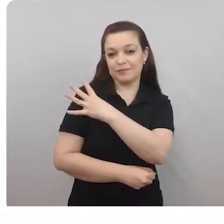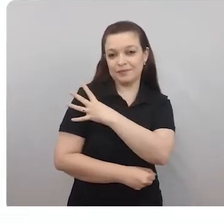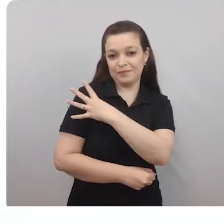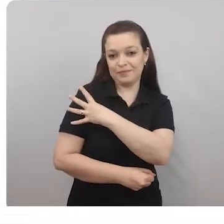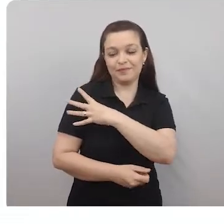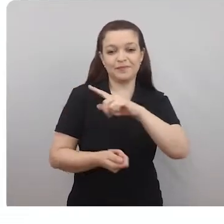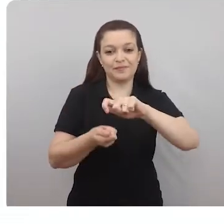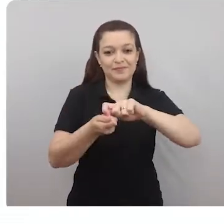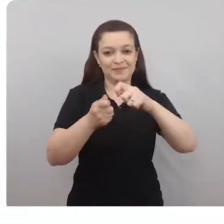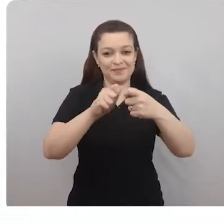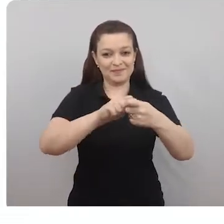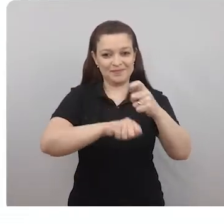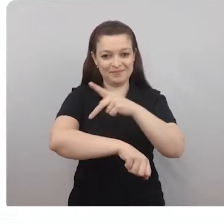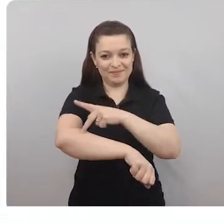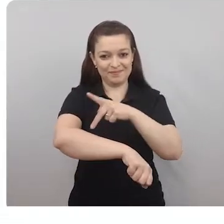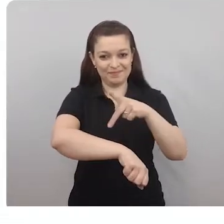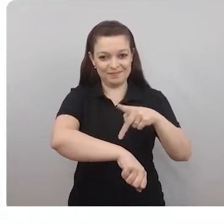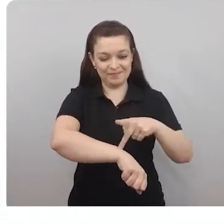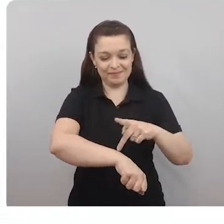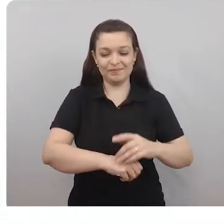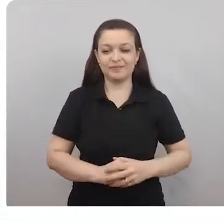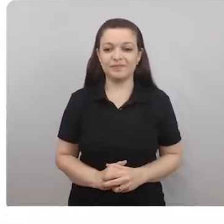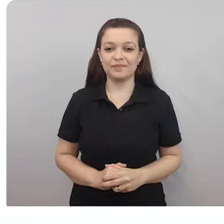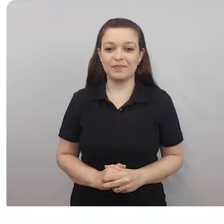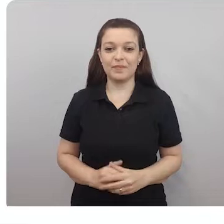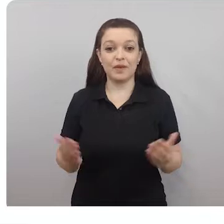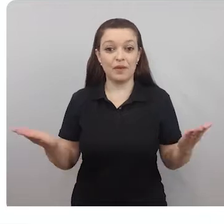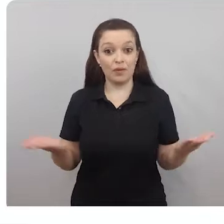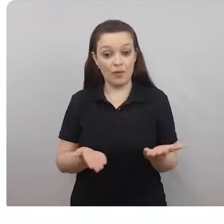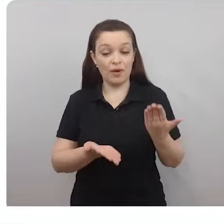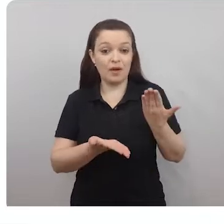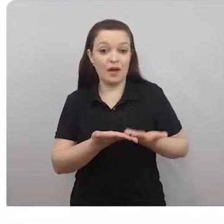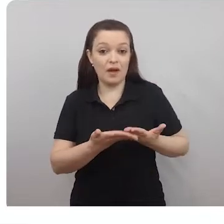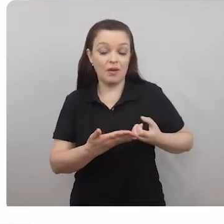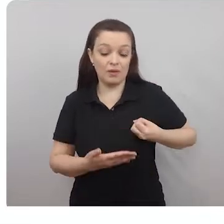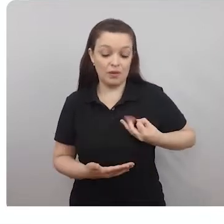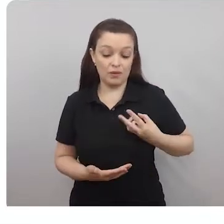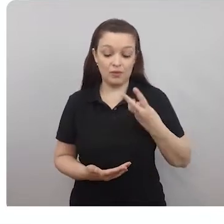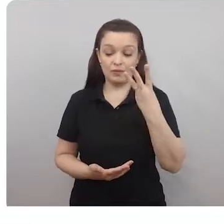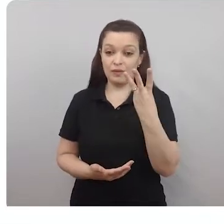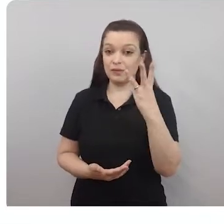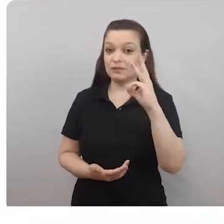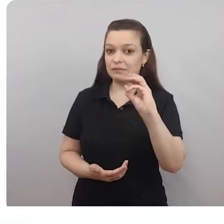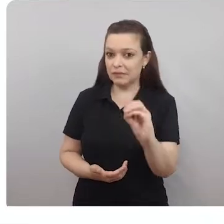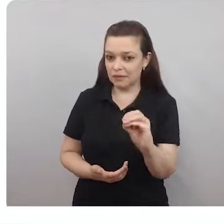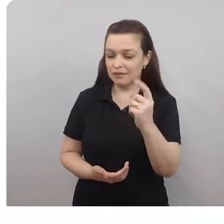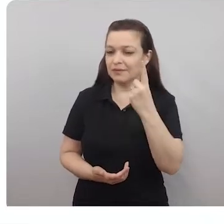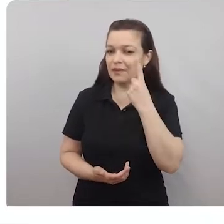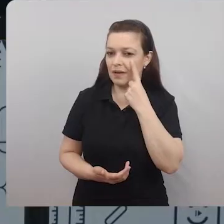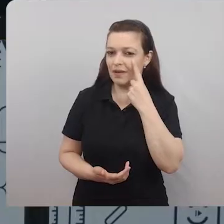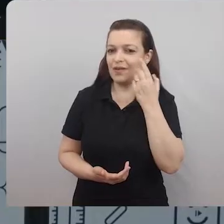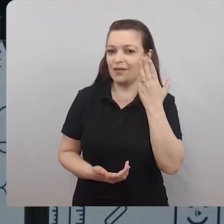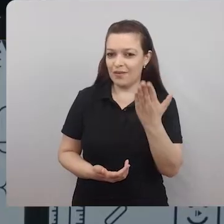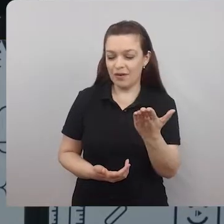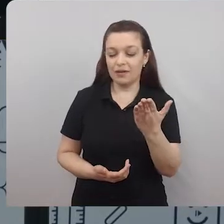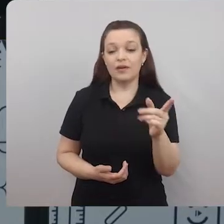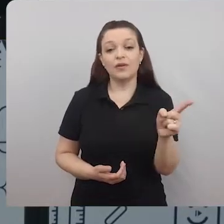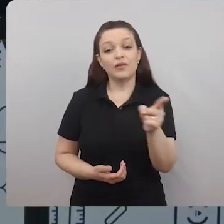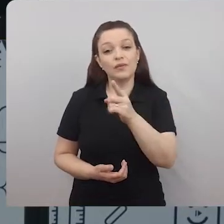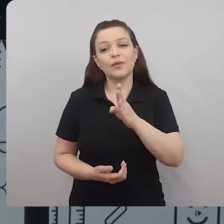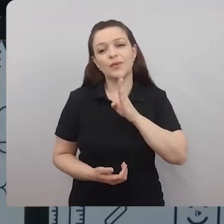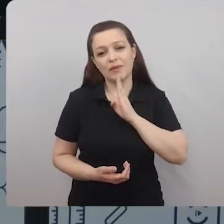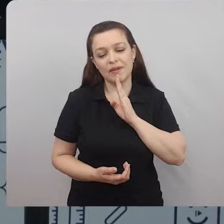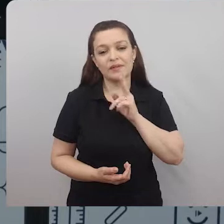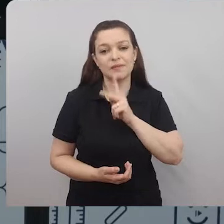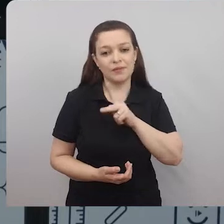de adequação pedagógica. Estamos na aula 30, olha só! Vocês já me conhecem,